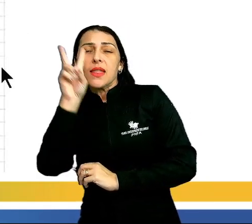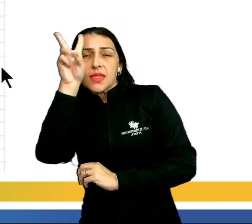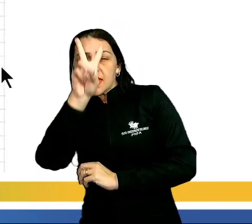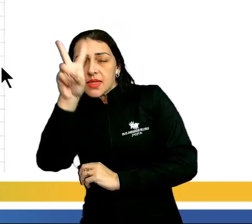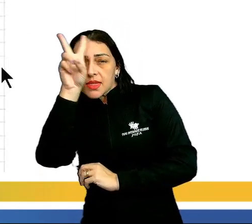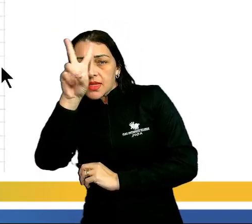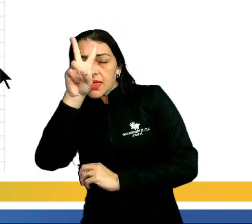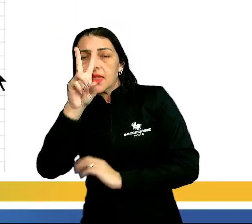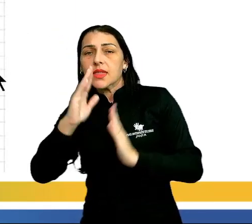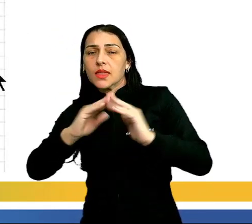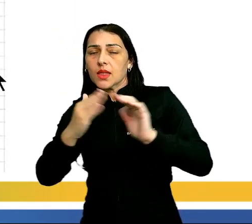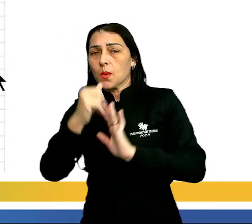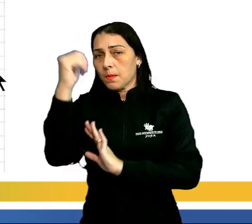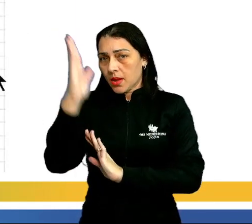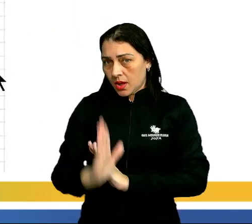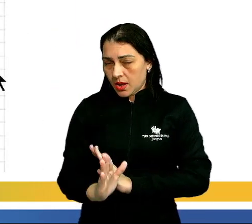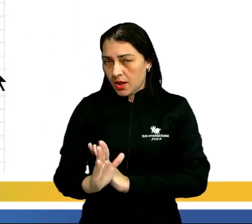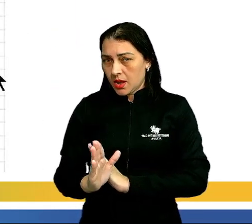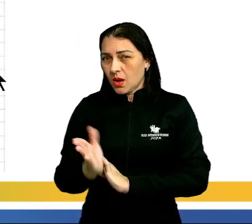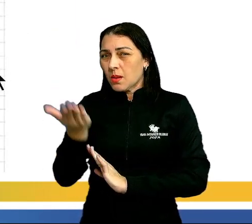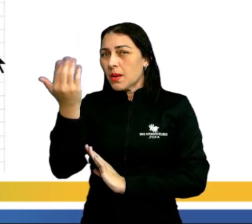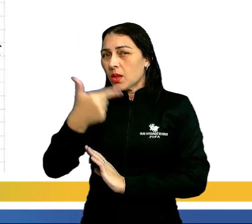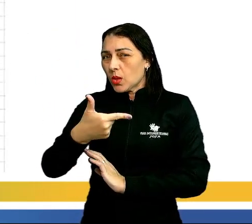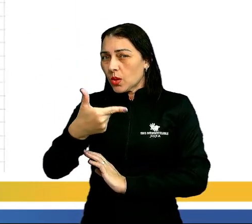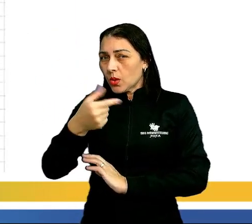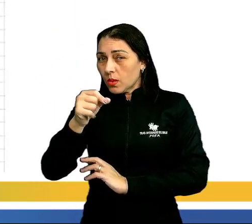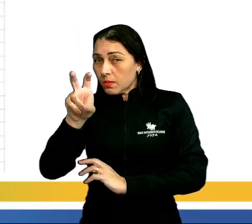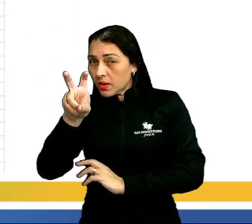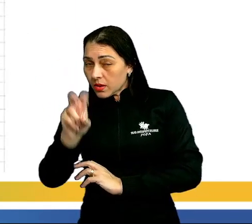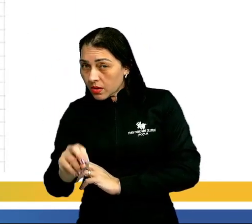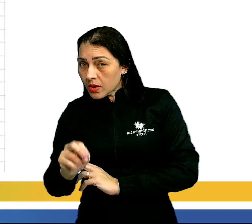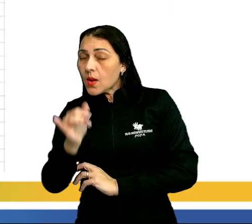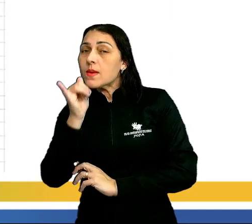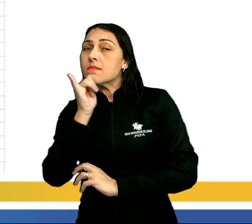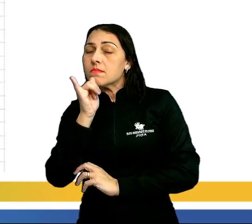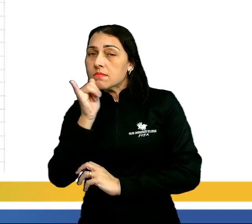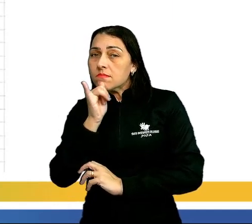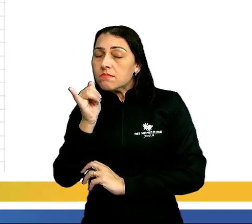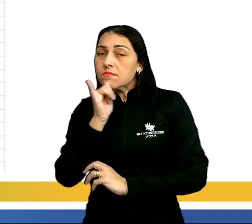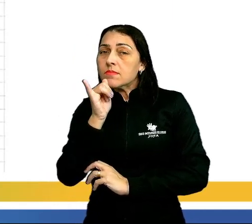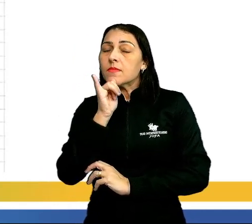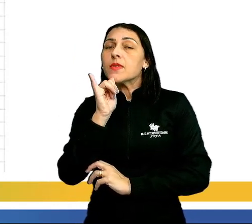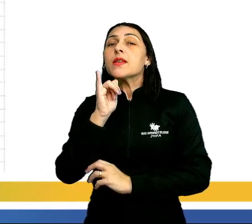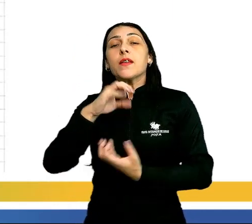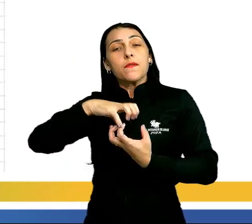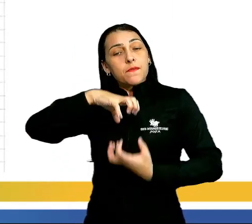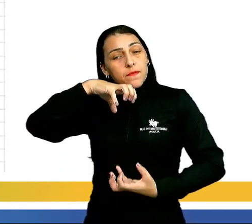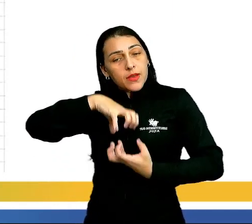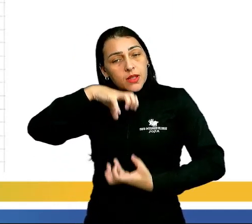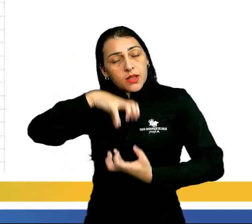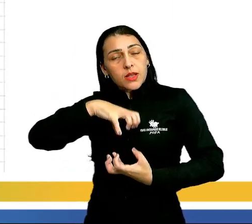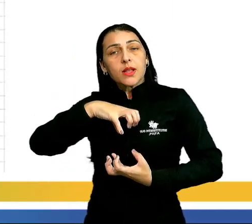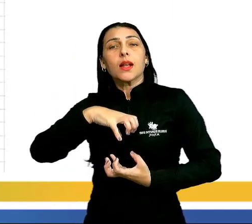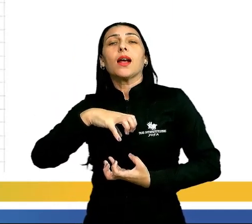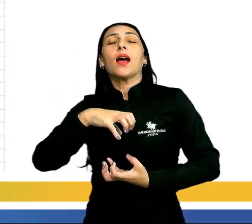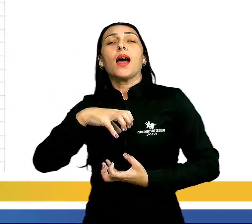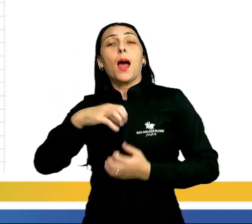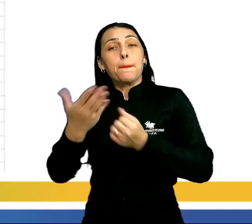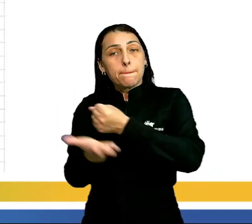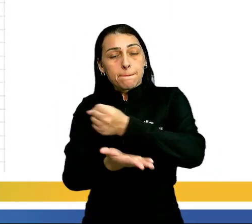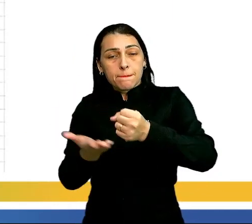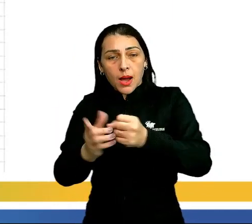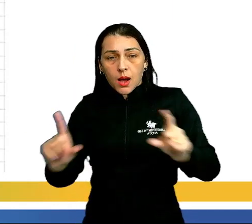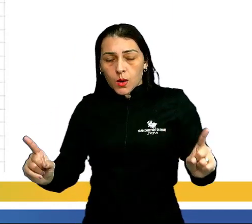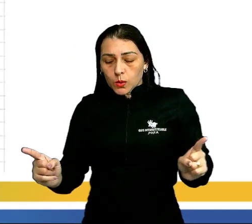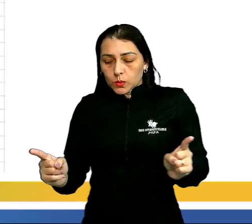da pirâmide etária do Brasil, a projeção lá para 2050? É o exemplo de uma pirâmide etária envelhecida, onde a base